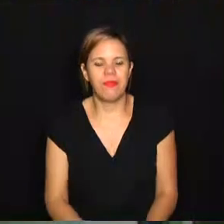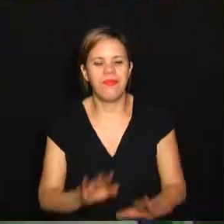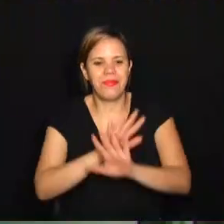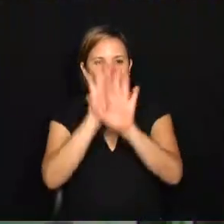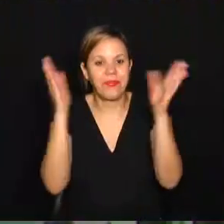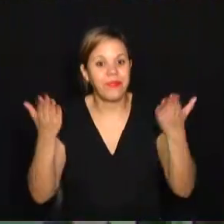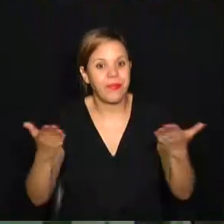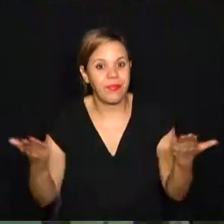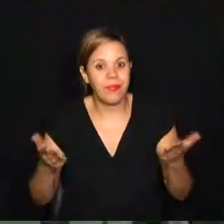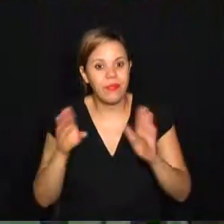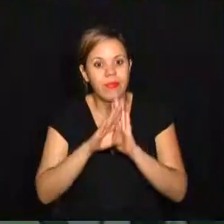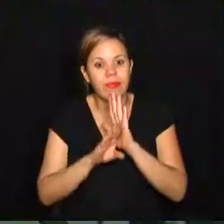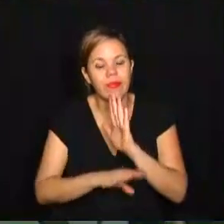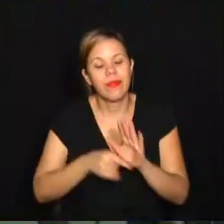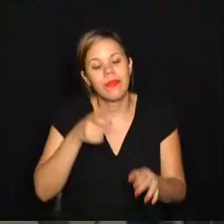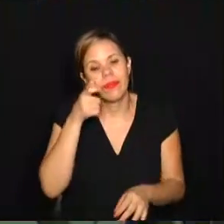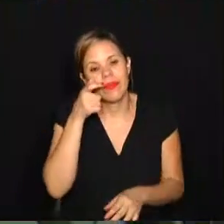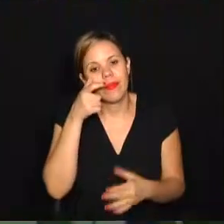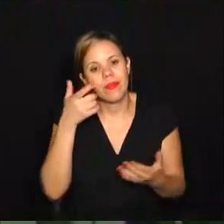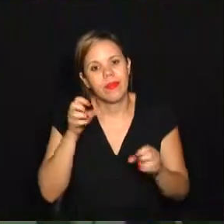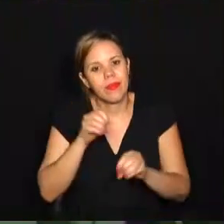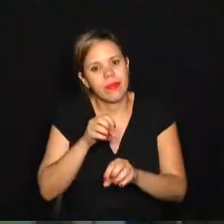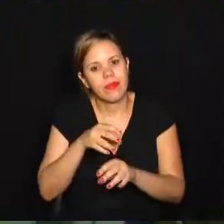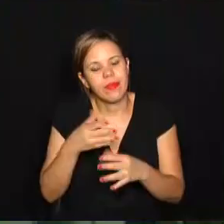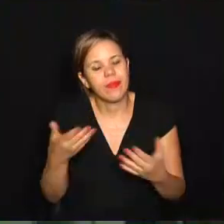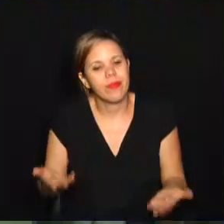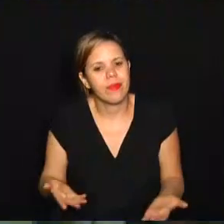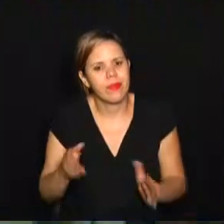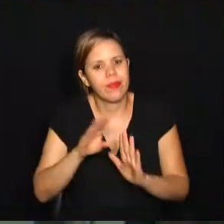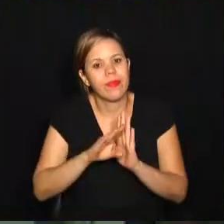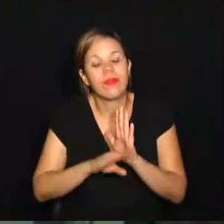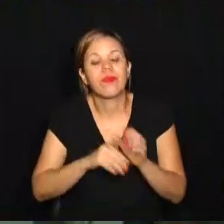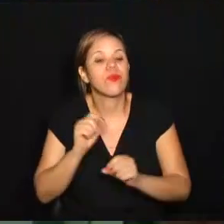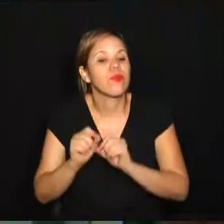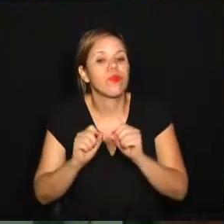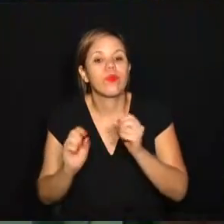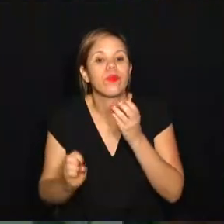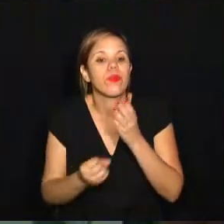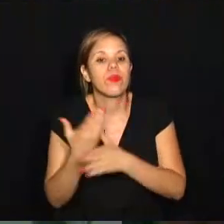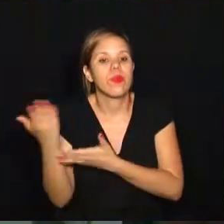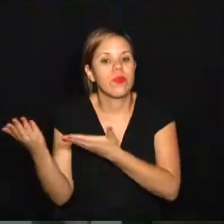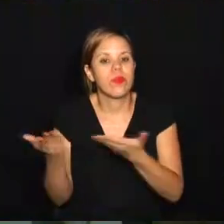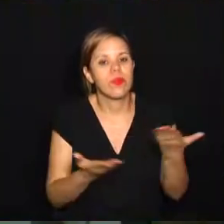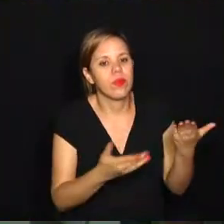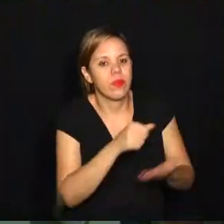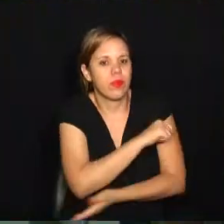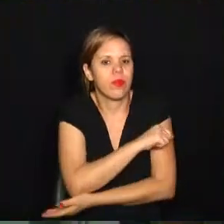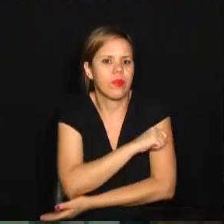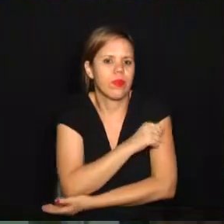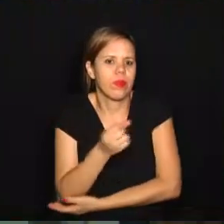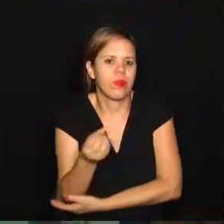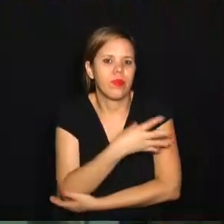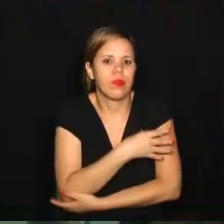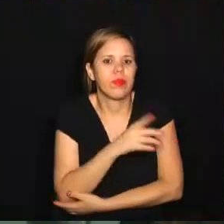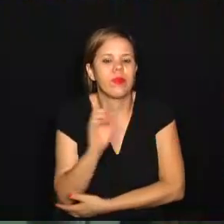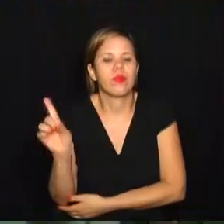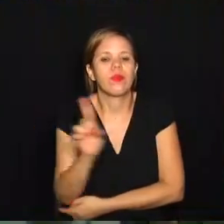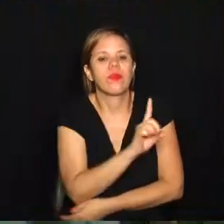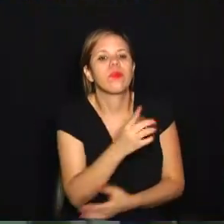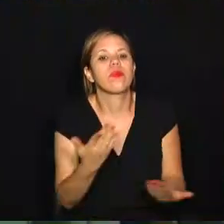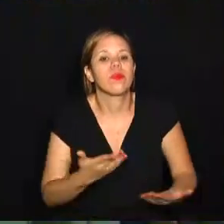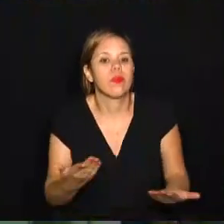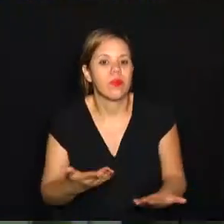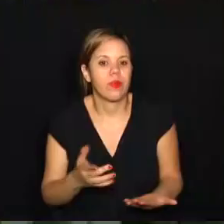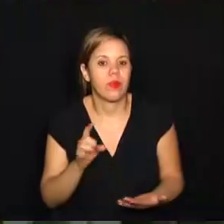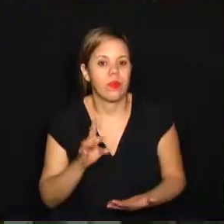Olá, hoje o quadro de Olho na Educação vai falar de um programa que acolhe os estudantes novos, quem está chegando agora.